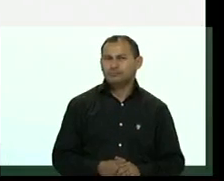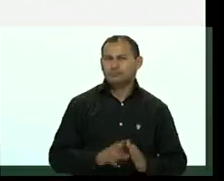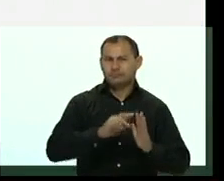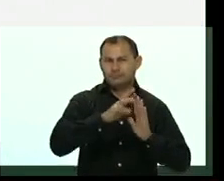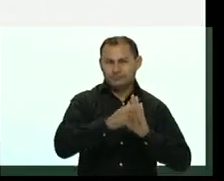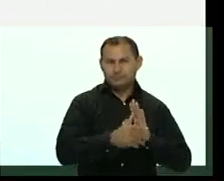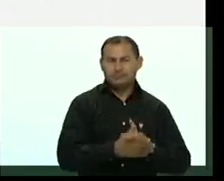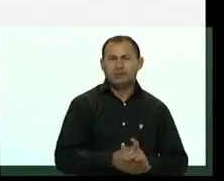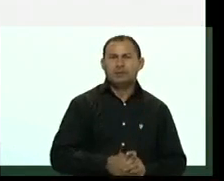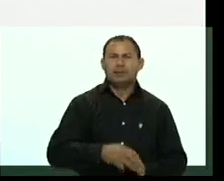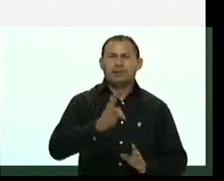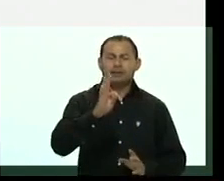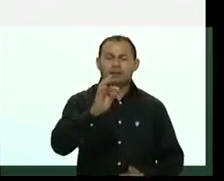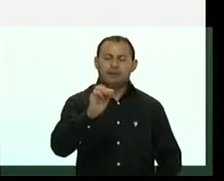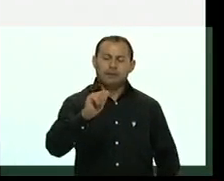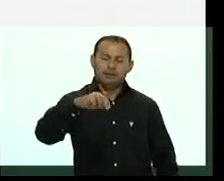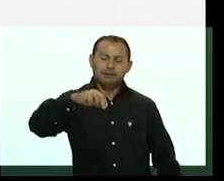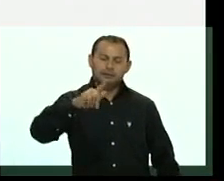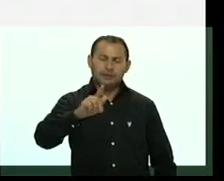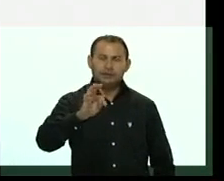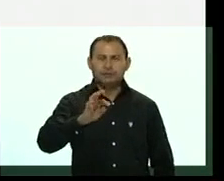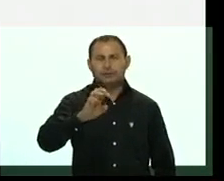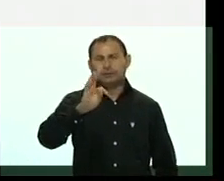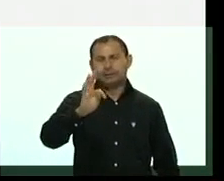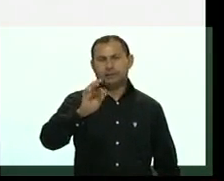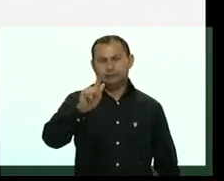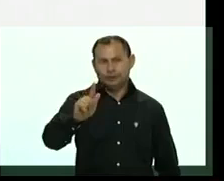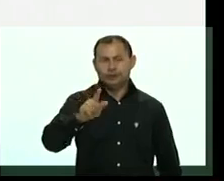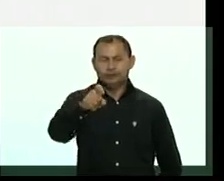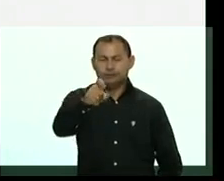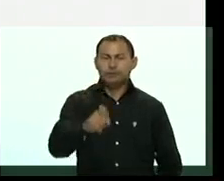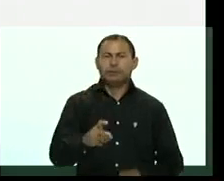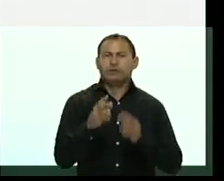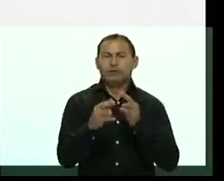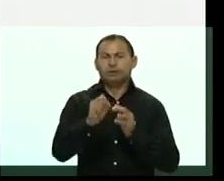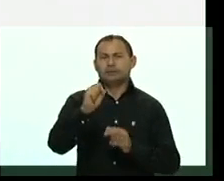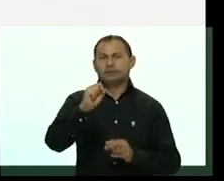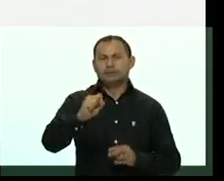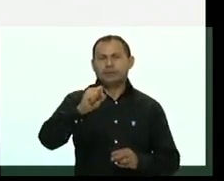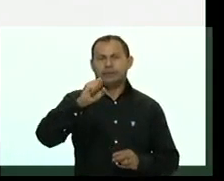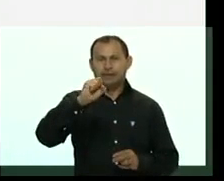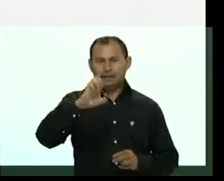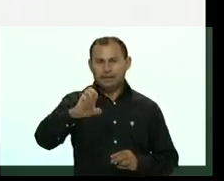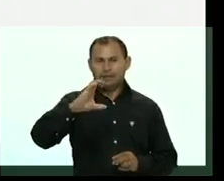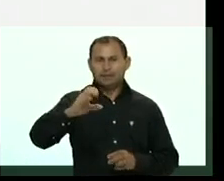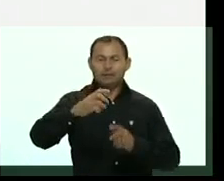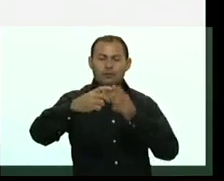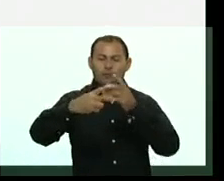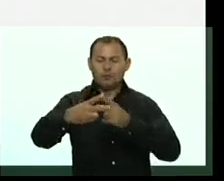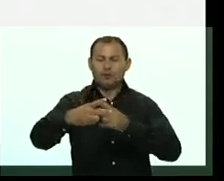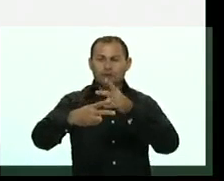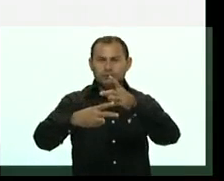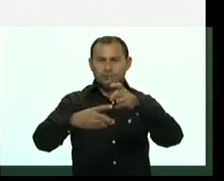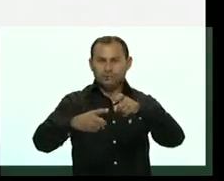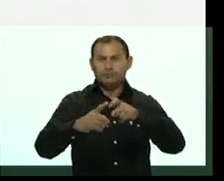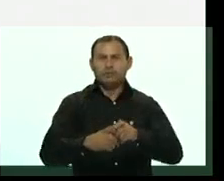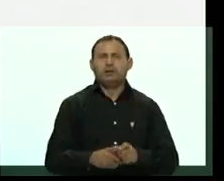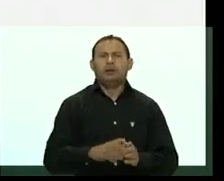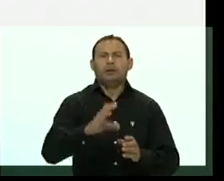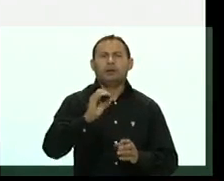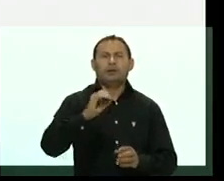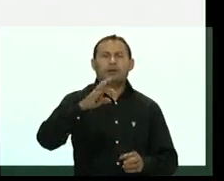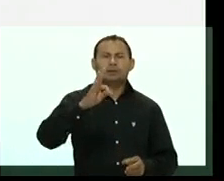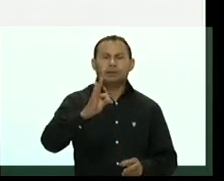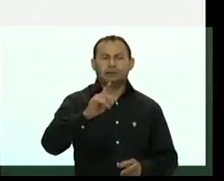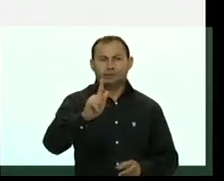A derivada da tangente de x vai ser secante ao quadrado de x. Derivada do cotangente